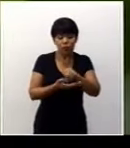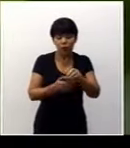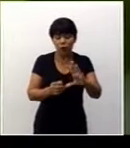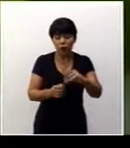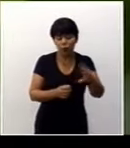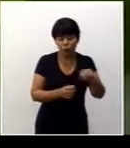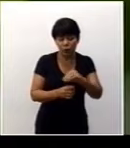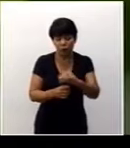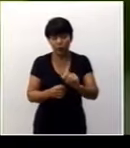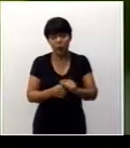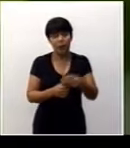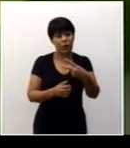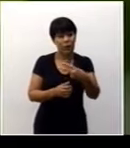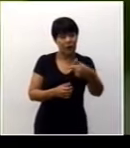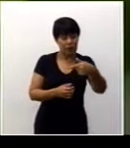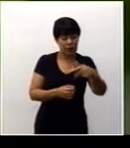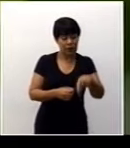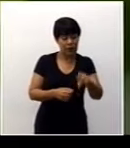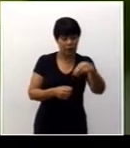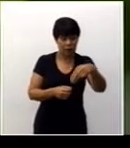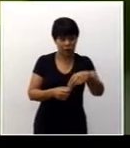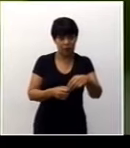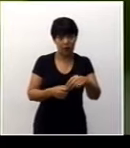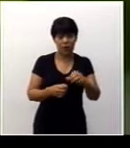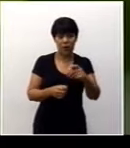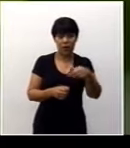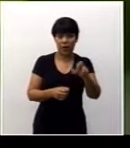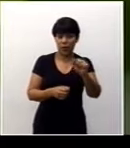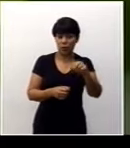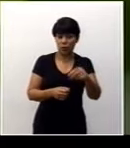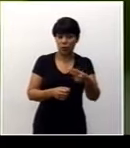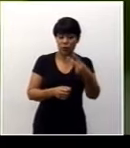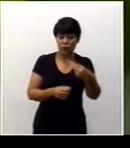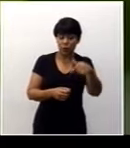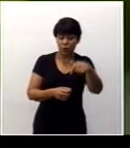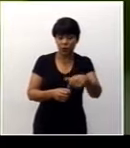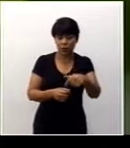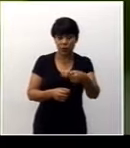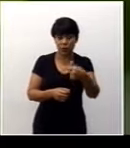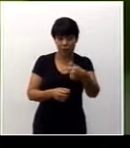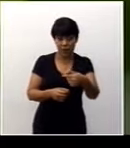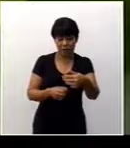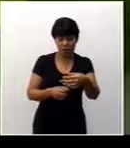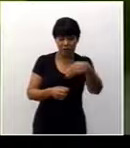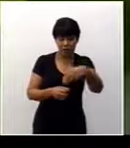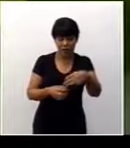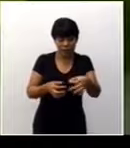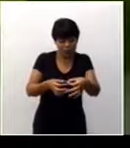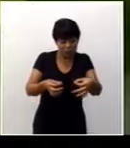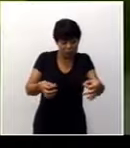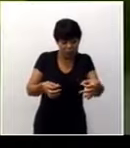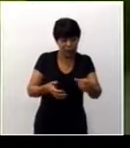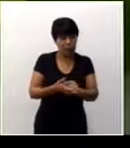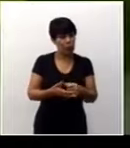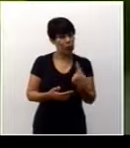de 27 km de largura com resolução de 2,7 metros em uma região espectral pancromática